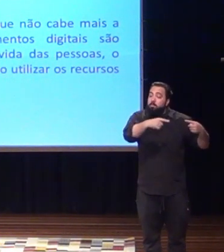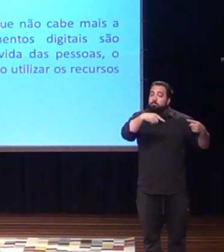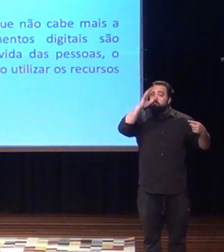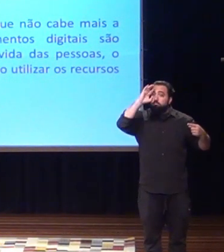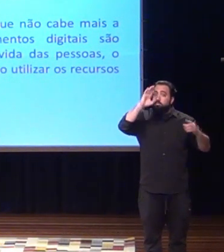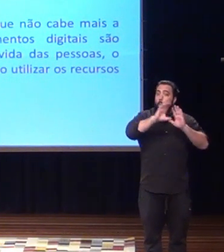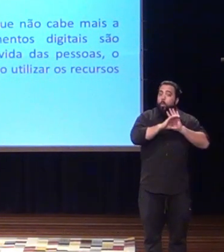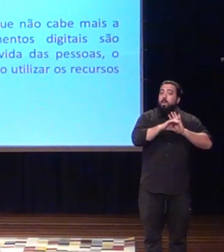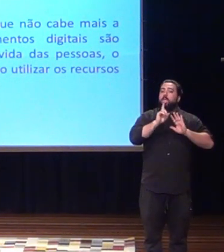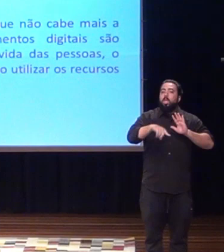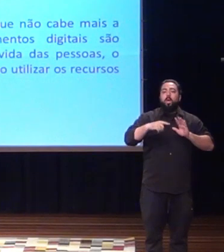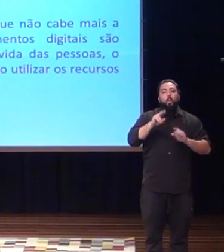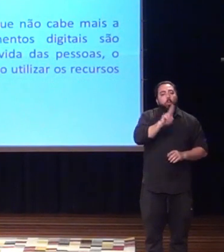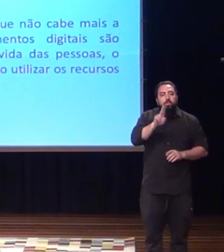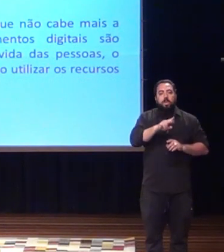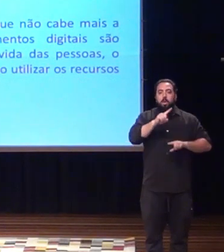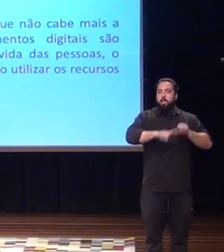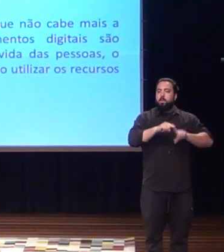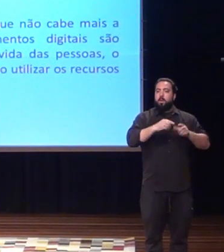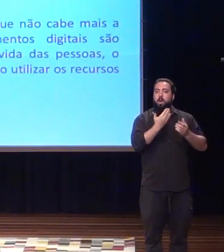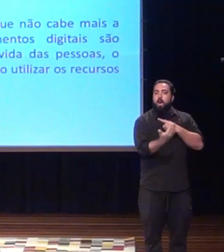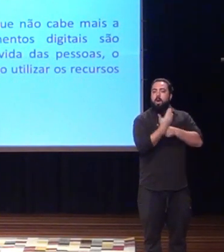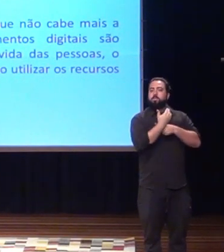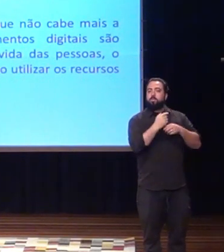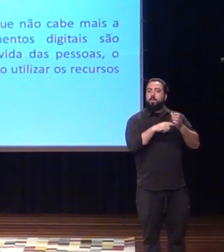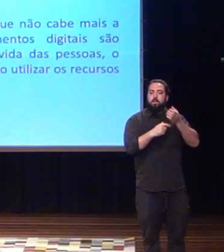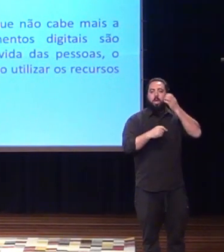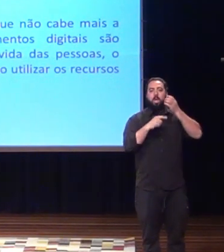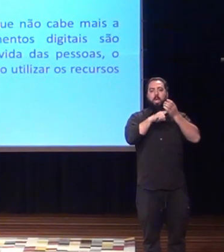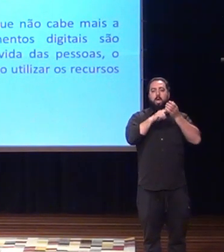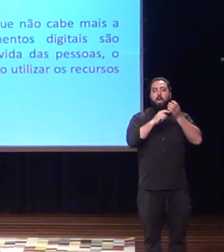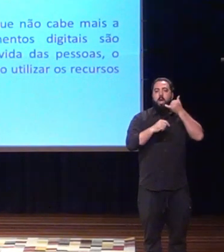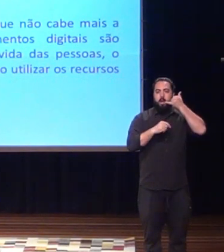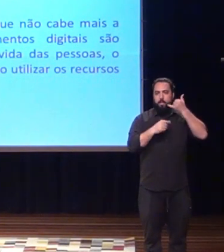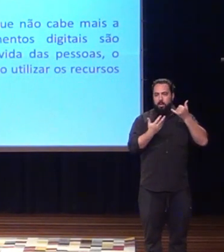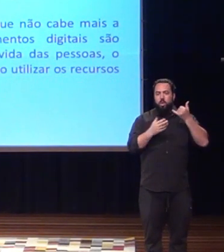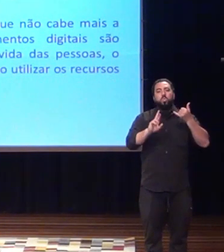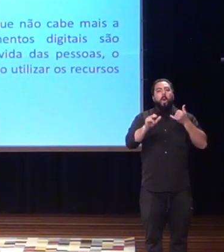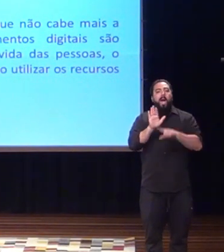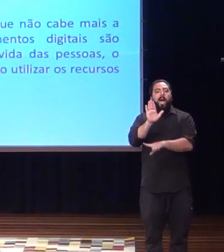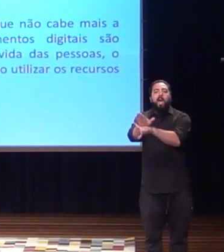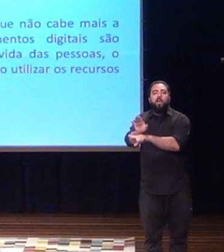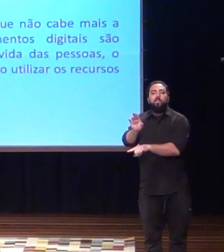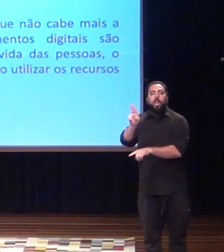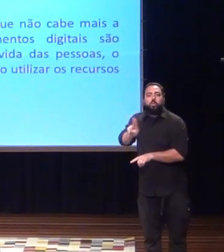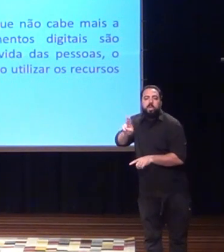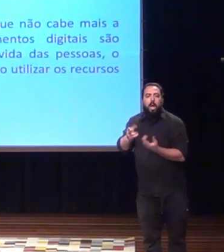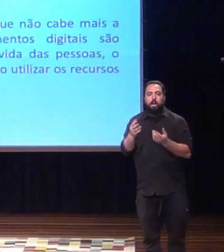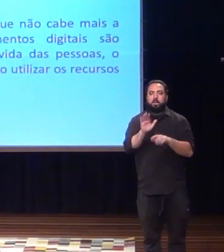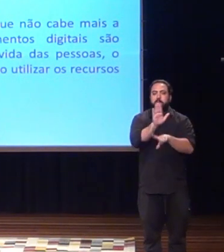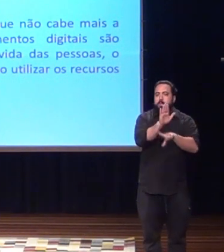que temos nas mãos. Então, o que a gente quer nesse momento? A gente não está aqui para defender ou acusar. A gente está com